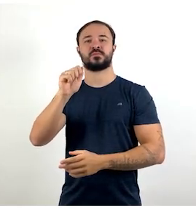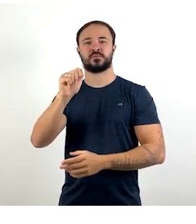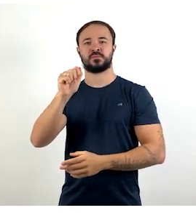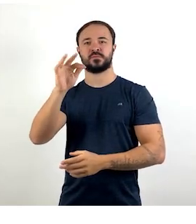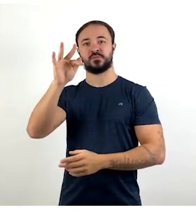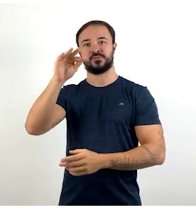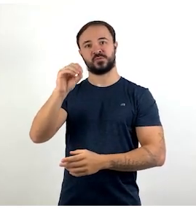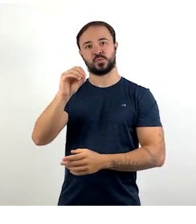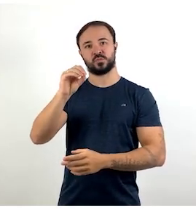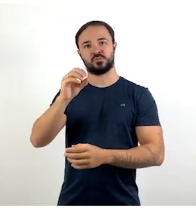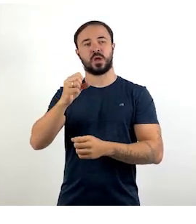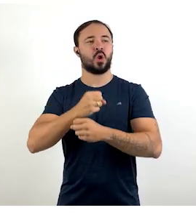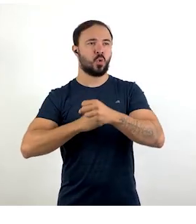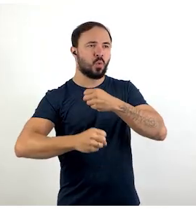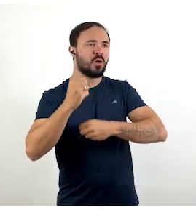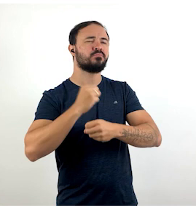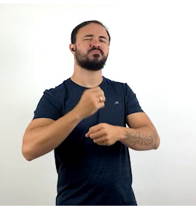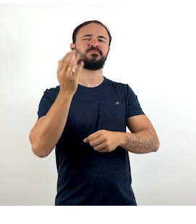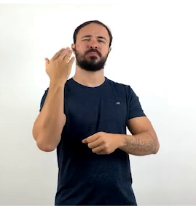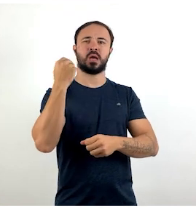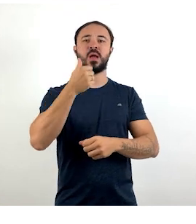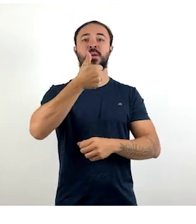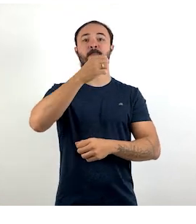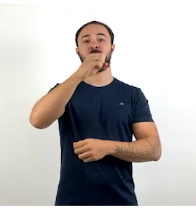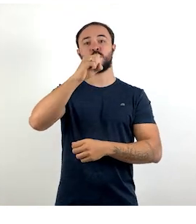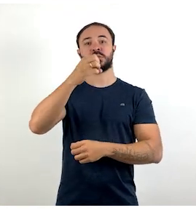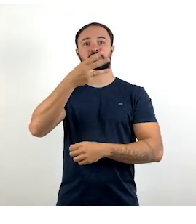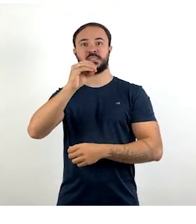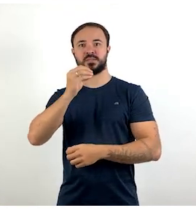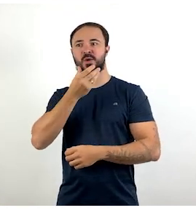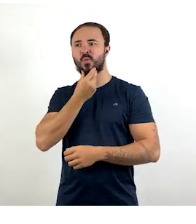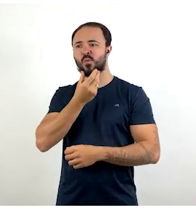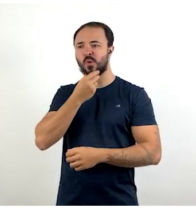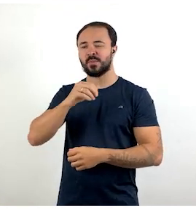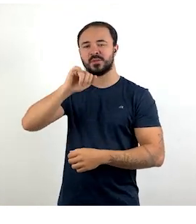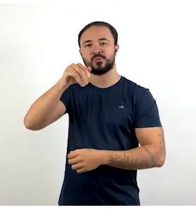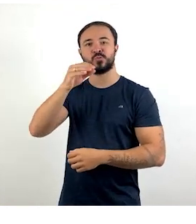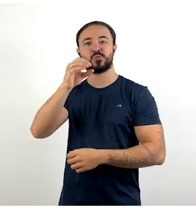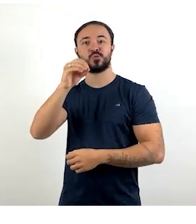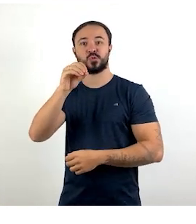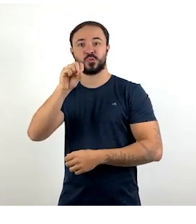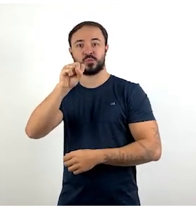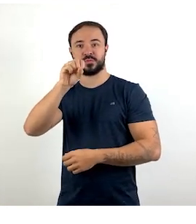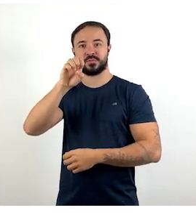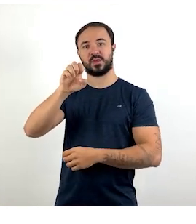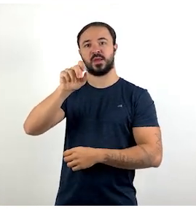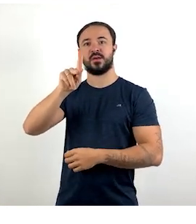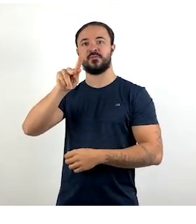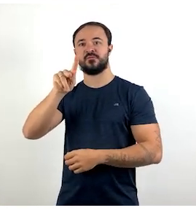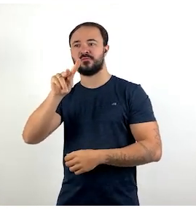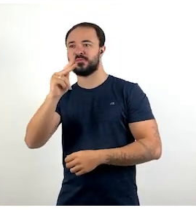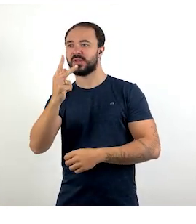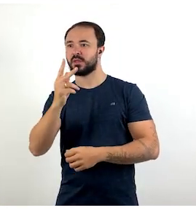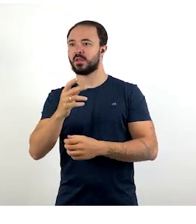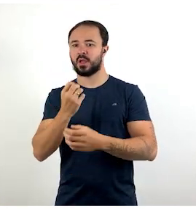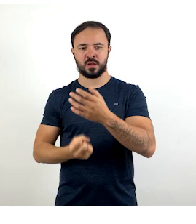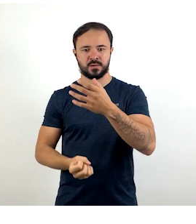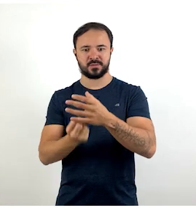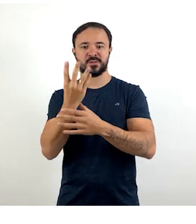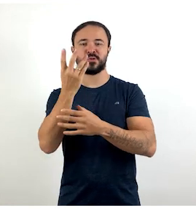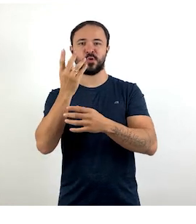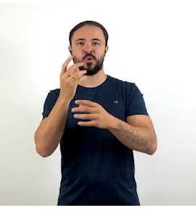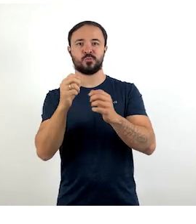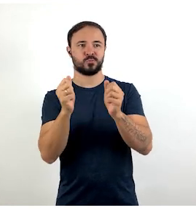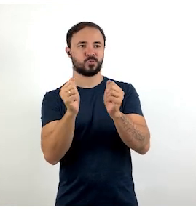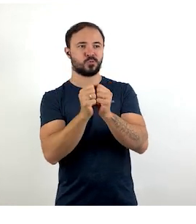já em 1830, ele foi desenvolvido por Joseph Henry e Samuel Morse. Todo mundo já ouviu falar do famoso código